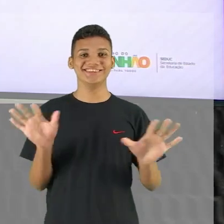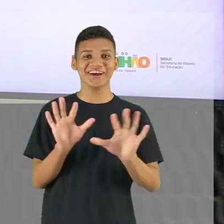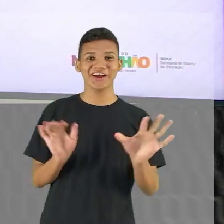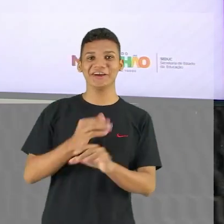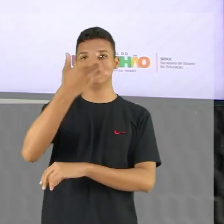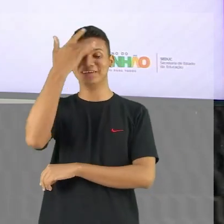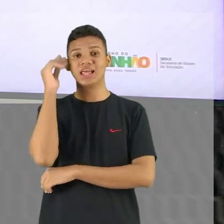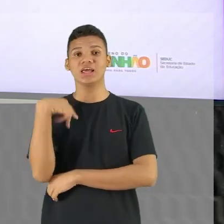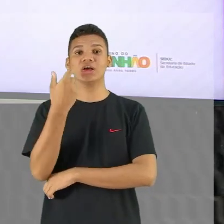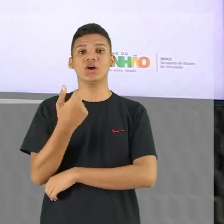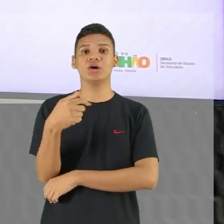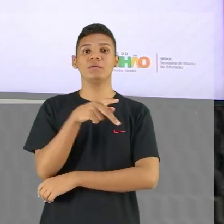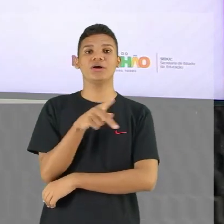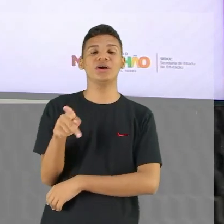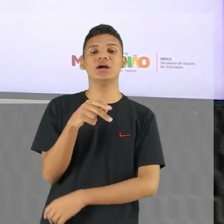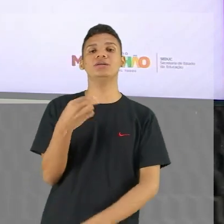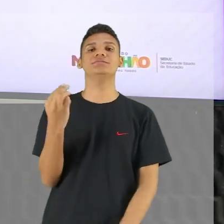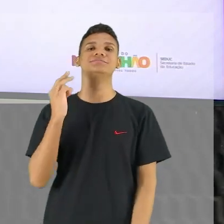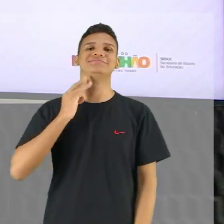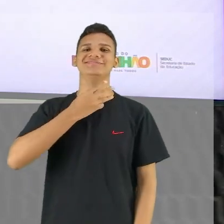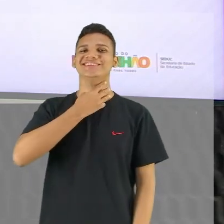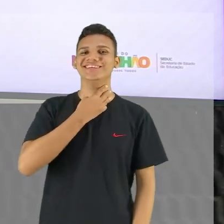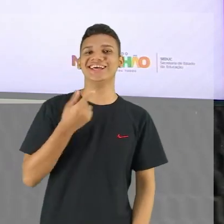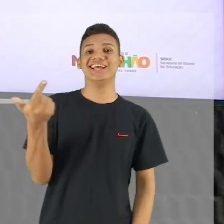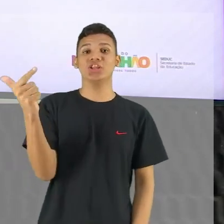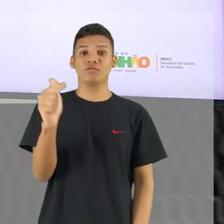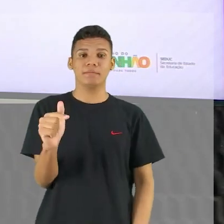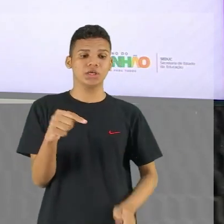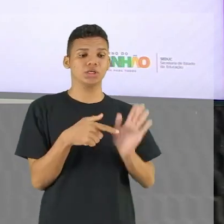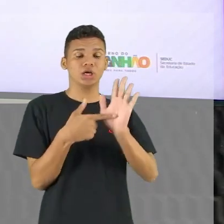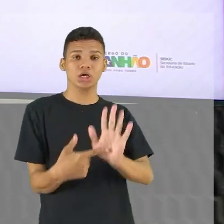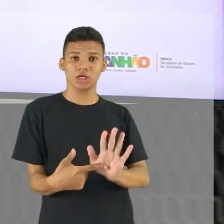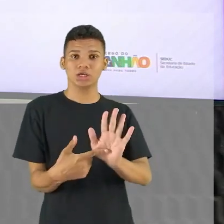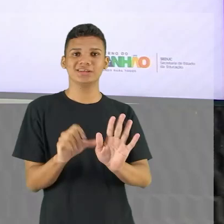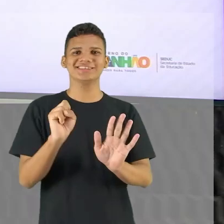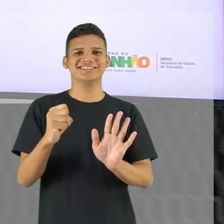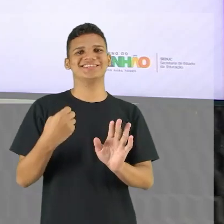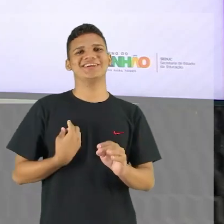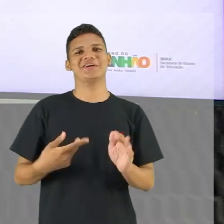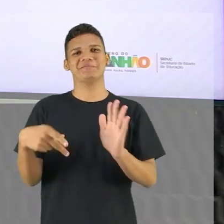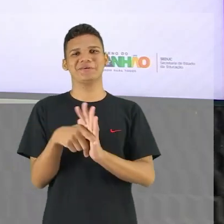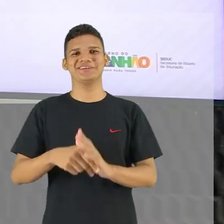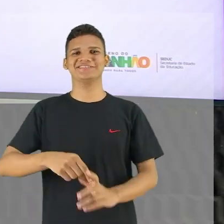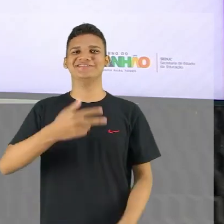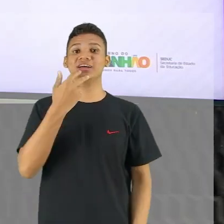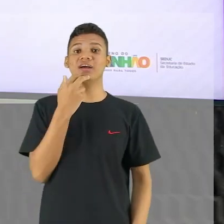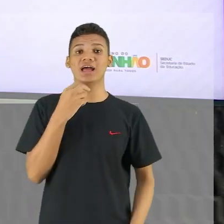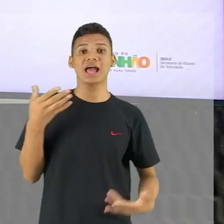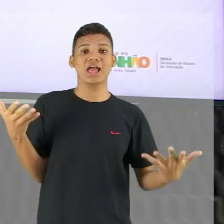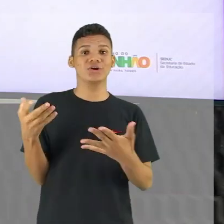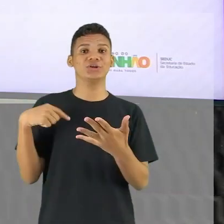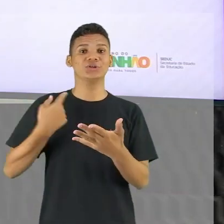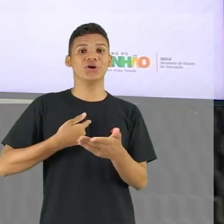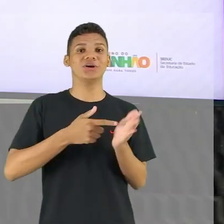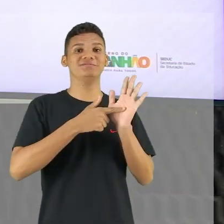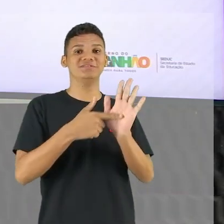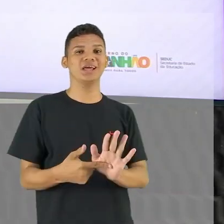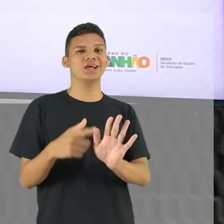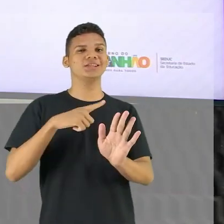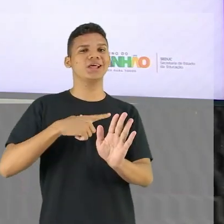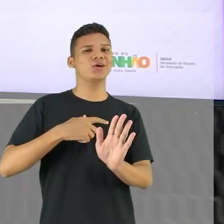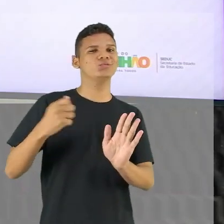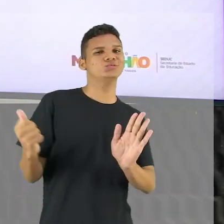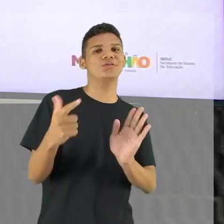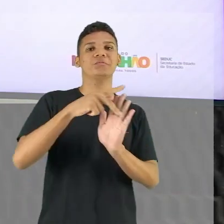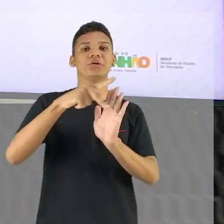Olá pessoal, eu sou a professora Michele, aqui com vocês mais uma vez na plataforma Gonçalves Dias. Nós estamos trazendo para vocês um novo